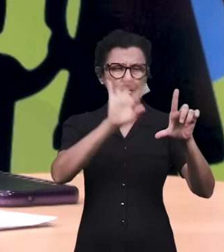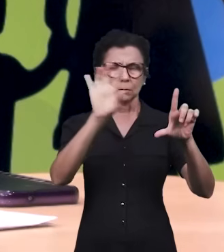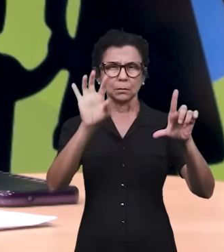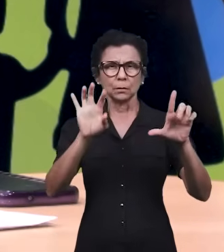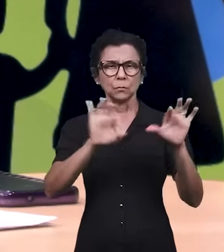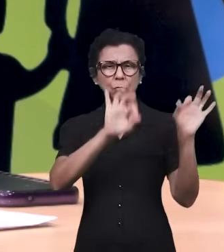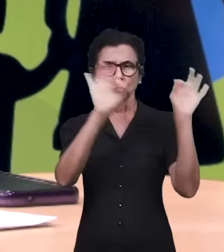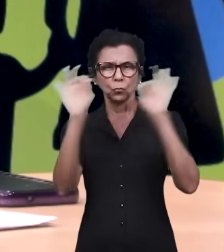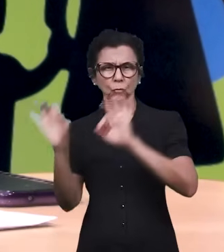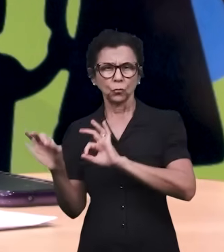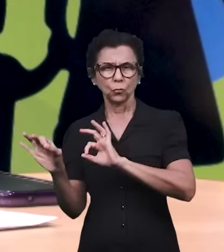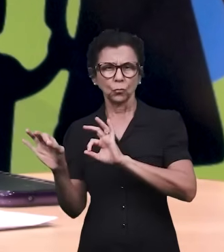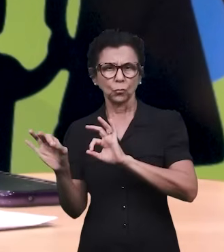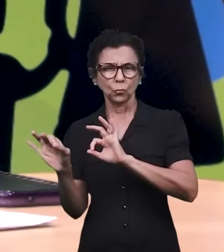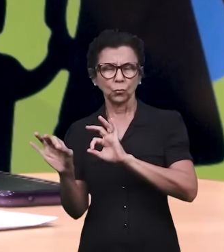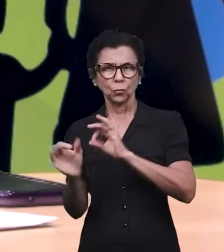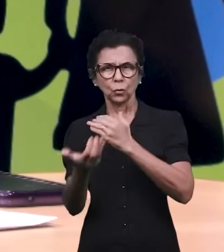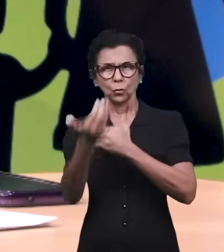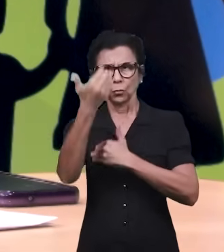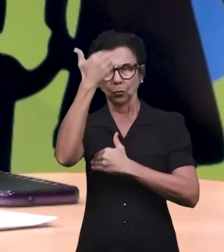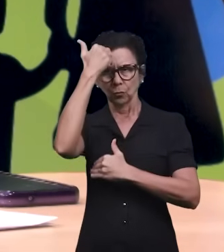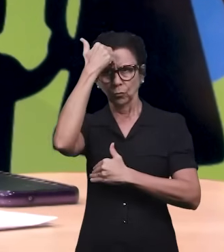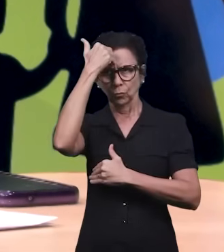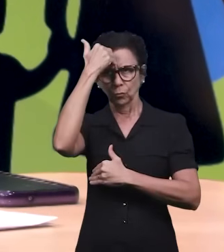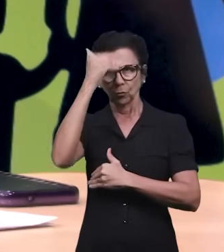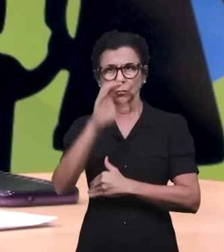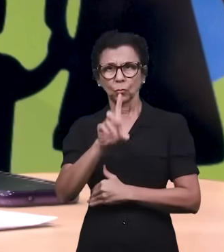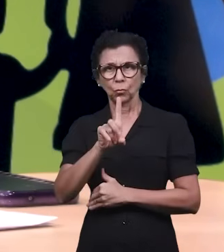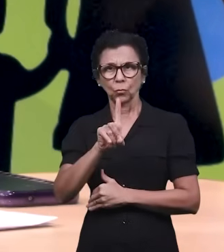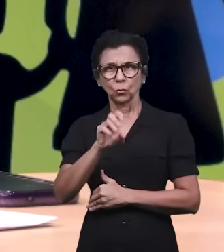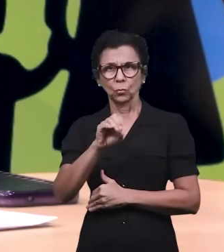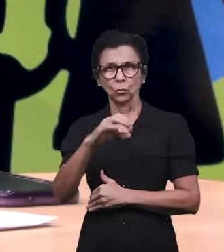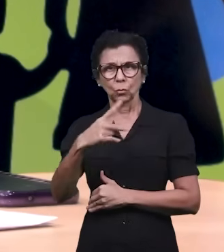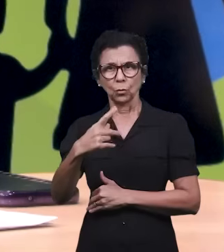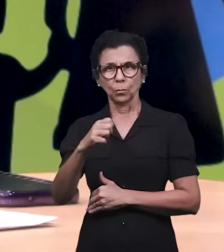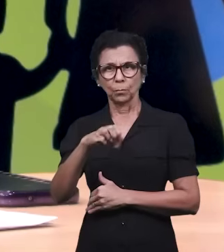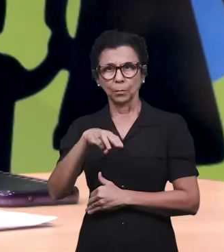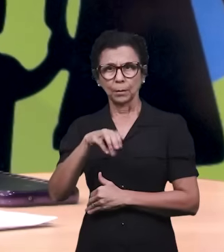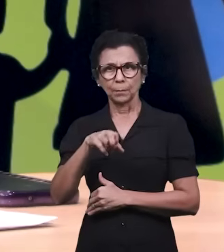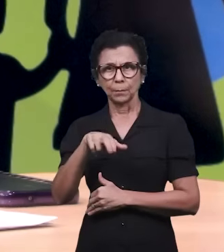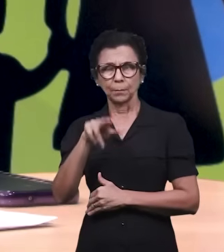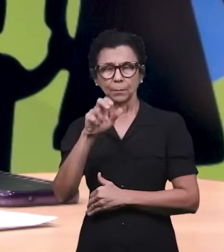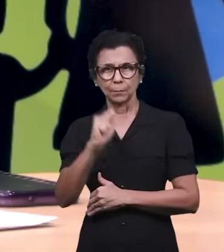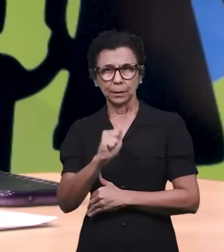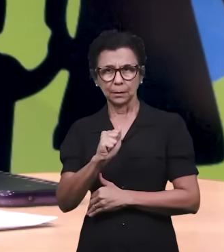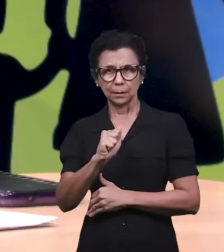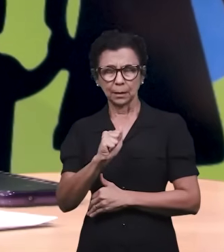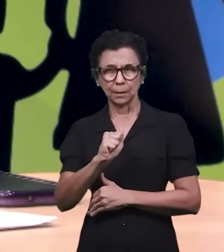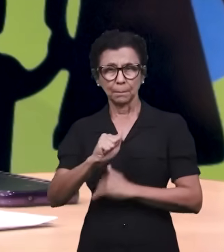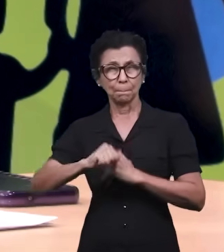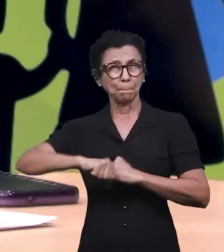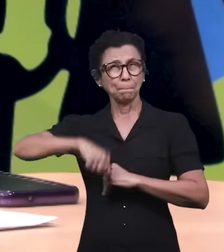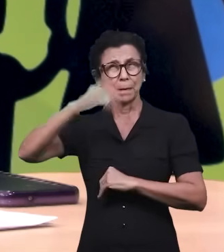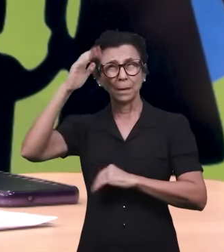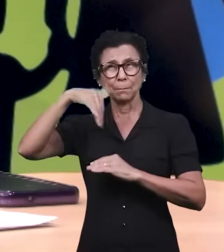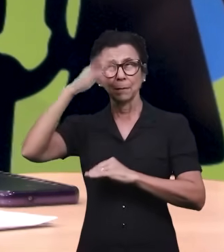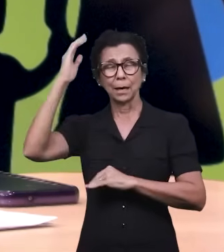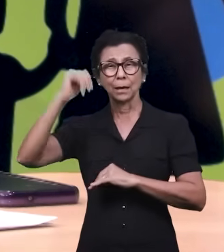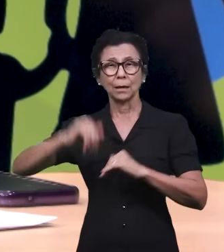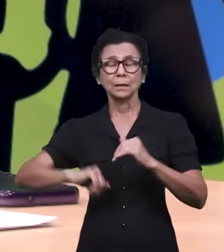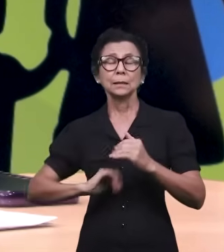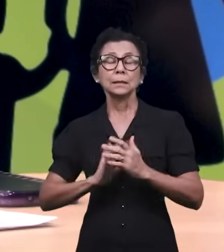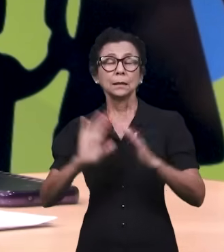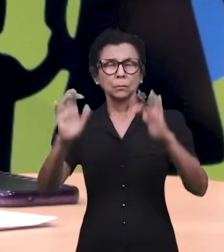dopamina dentro do cérebro do seu filho. Então, quando há esse excesso, há malformações neurais. E isso vai